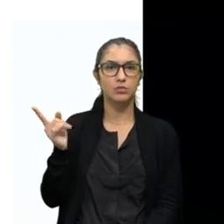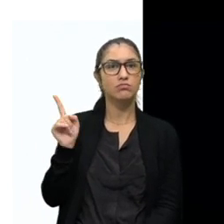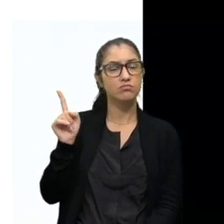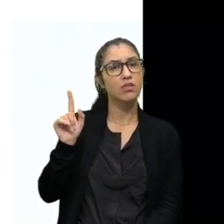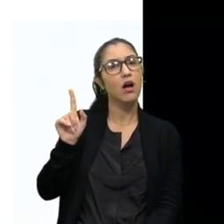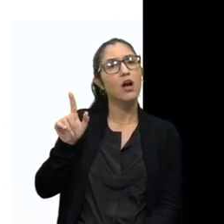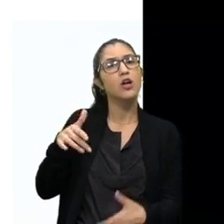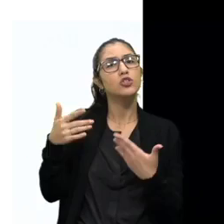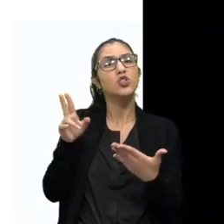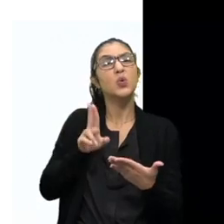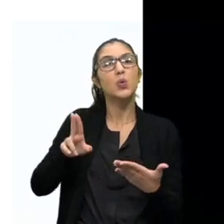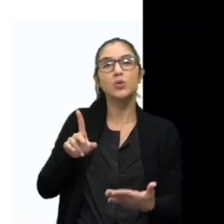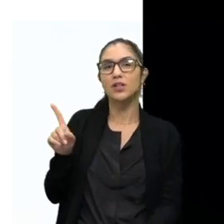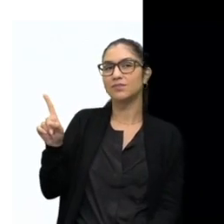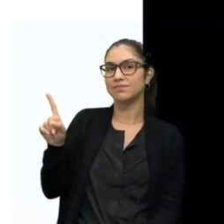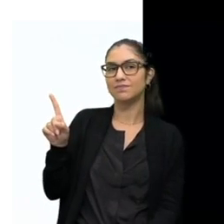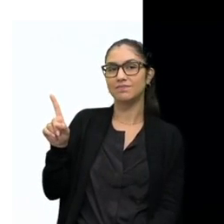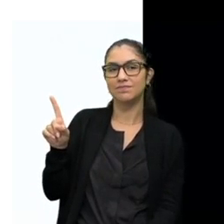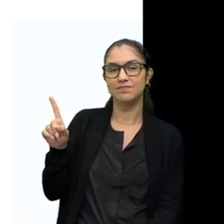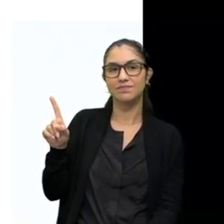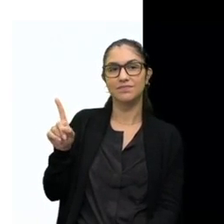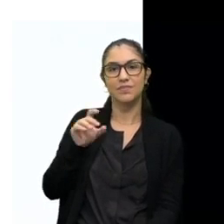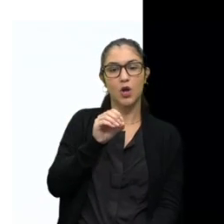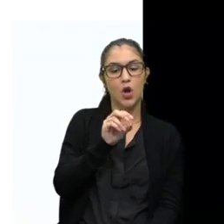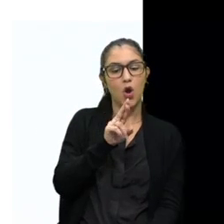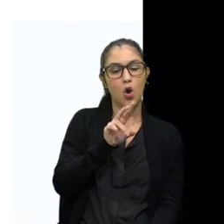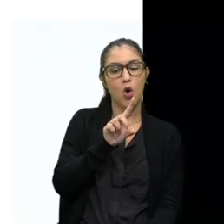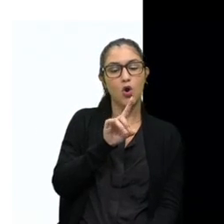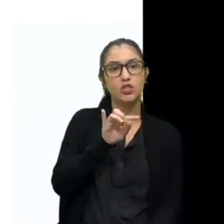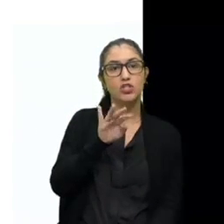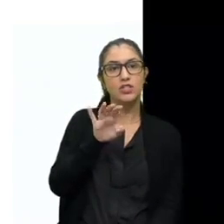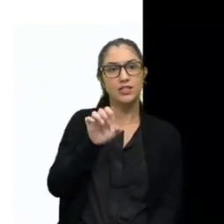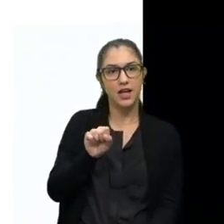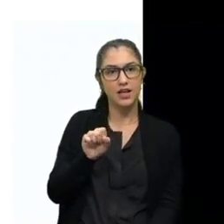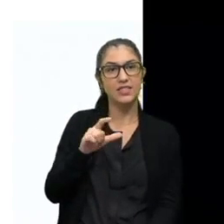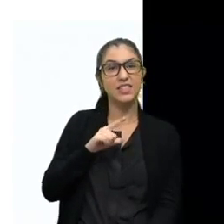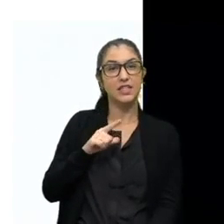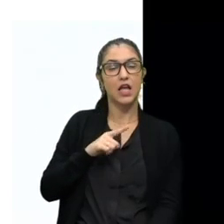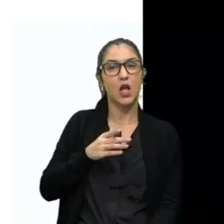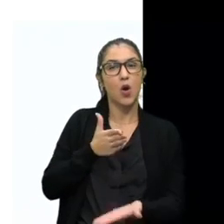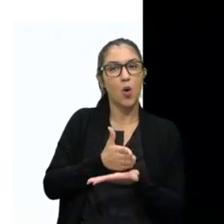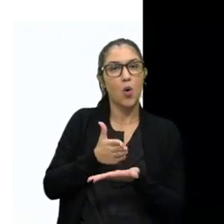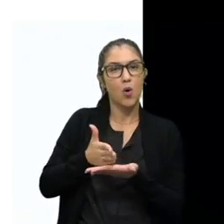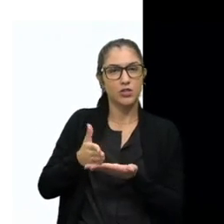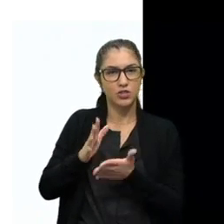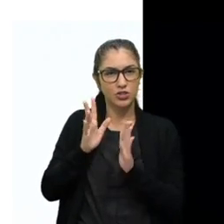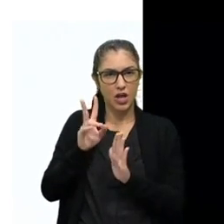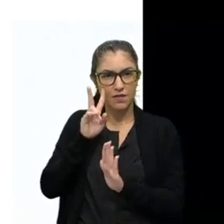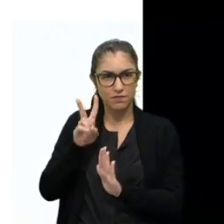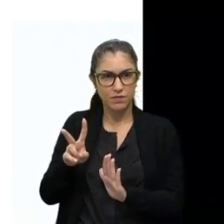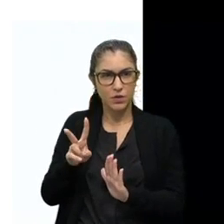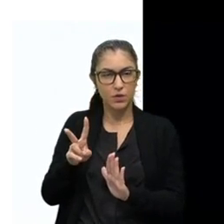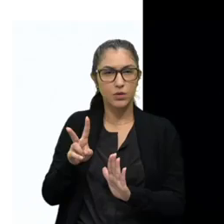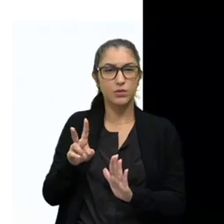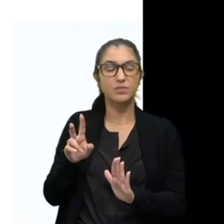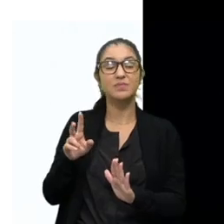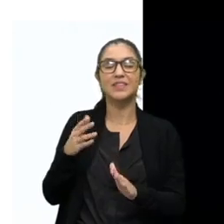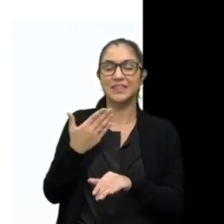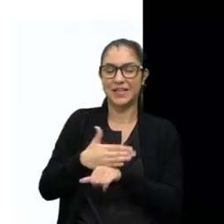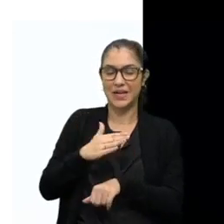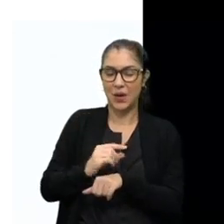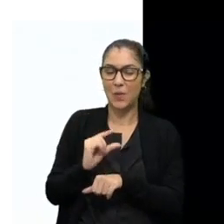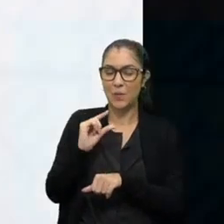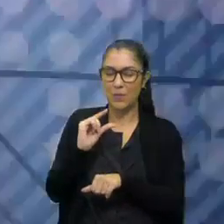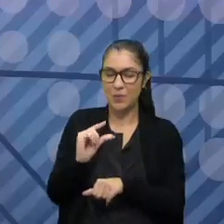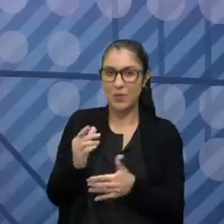que são quando nós usamos os números ordinais, que exprimem ordem. Vocês já devem ter treinado, mas nós vamos treinar um